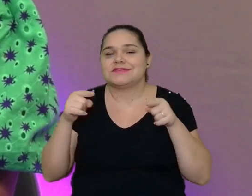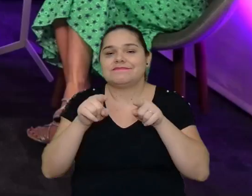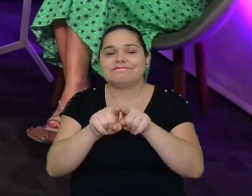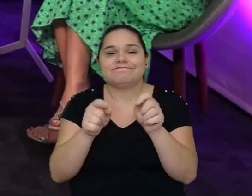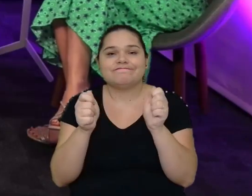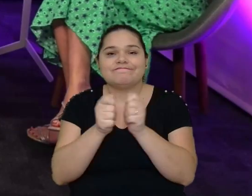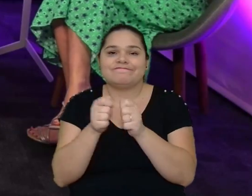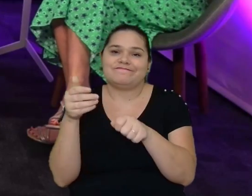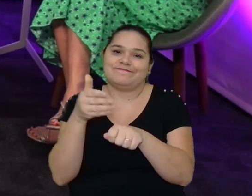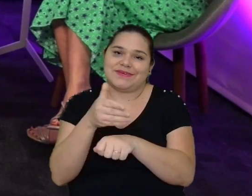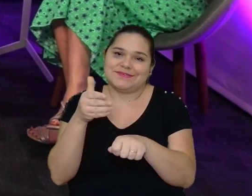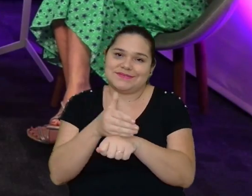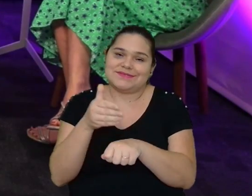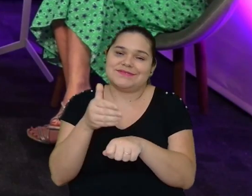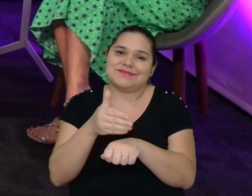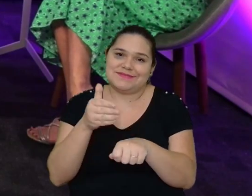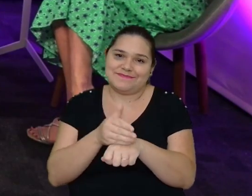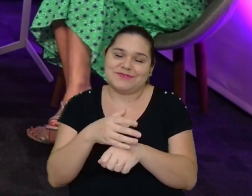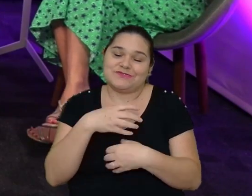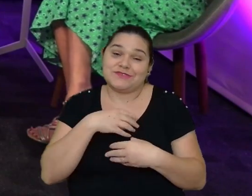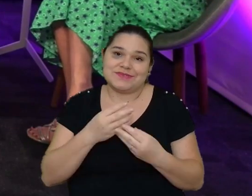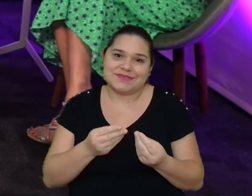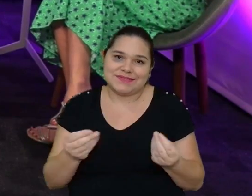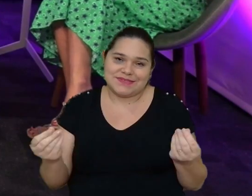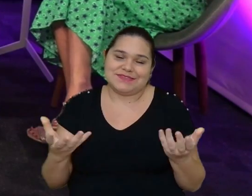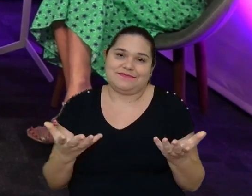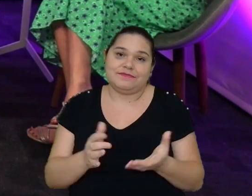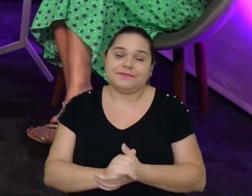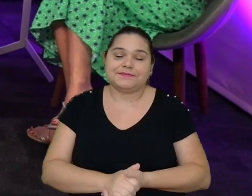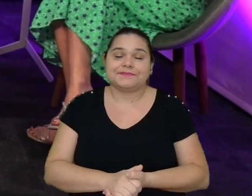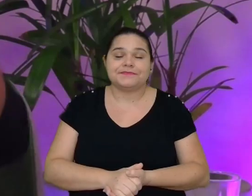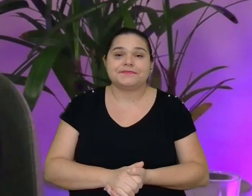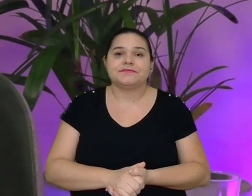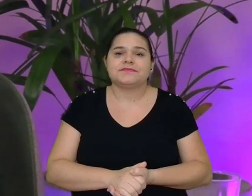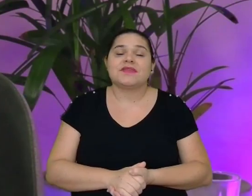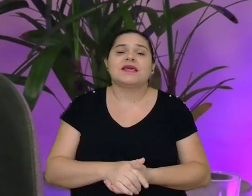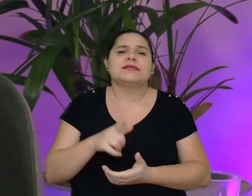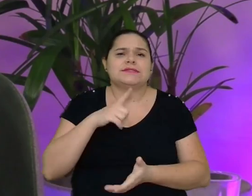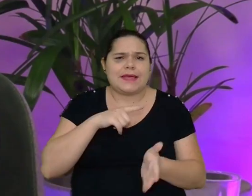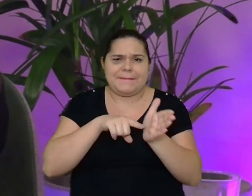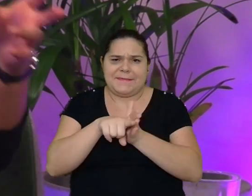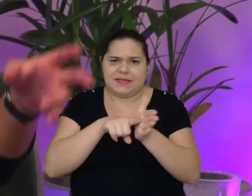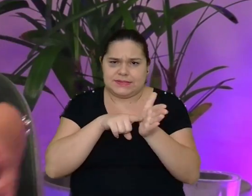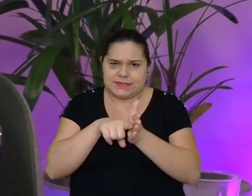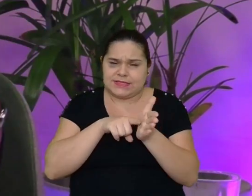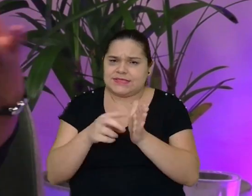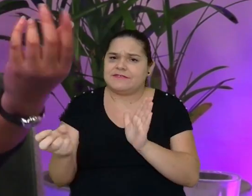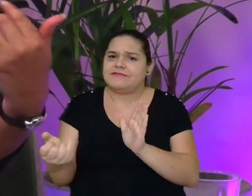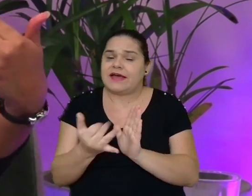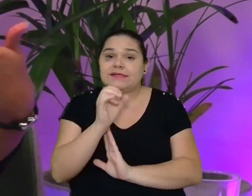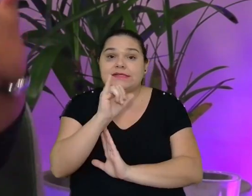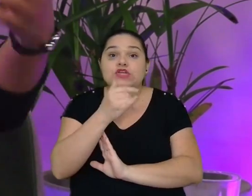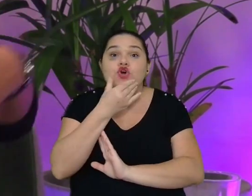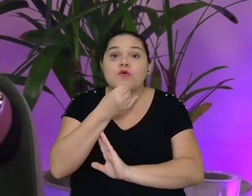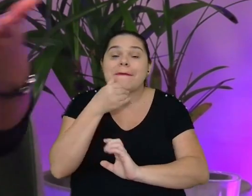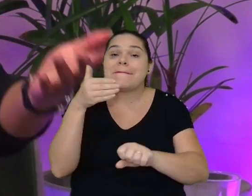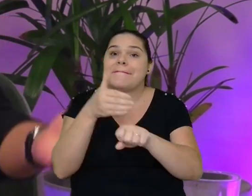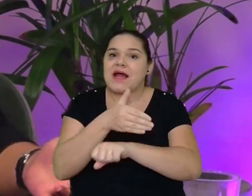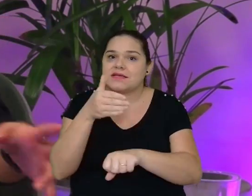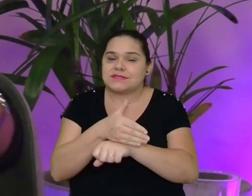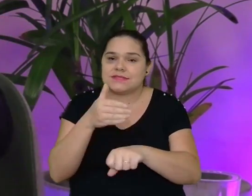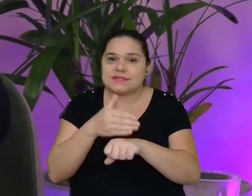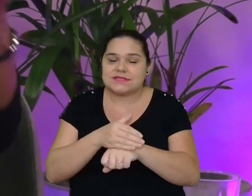aberta e sensível. Aí tem várias pesquisas que apontam que quando o homem participa mais da criação dos filhos, né, eles têm ganhos. Não, a